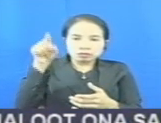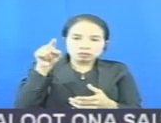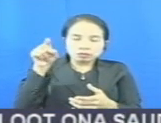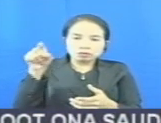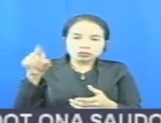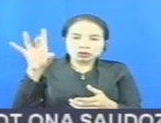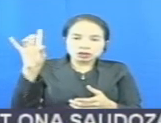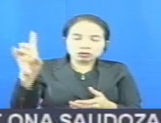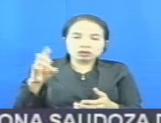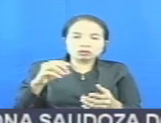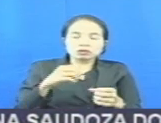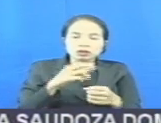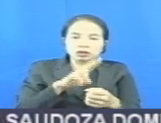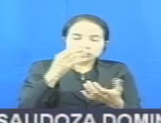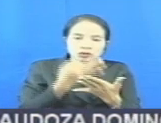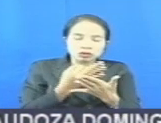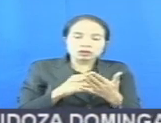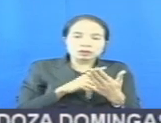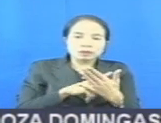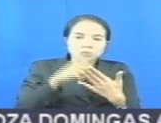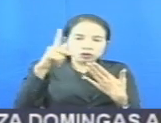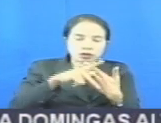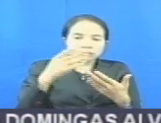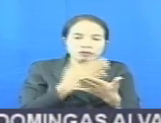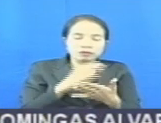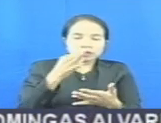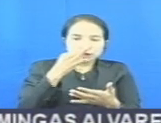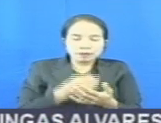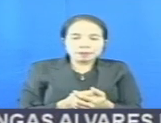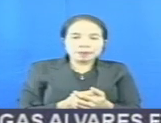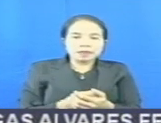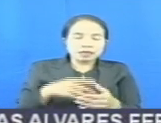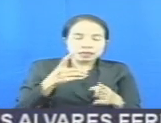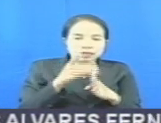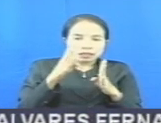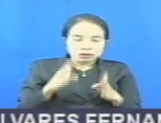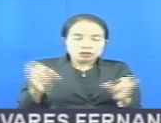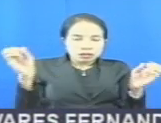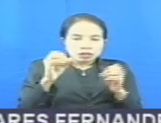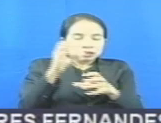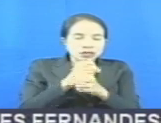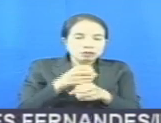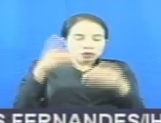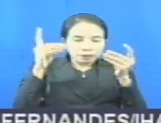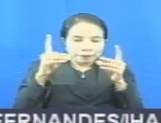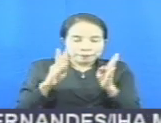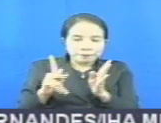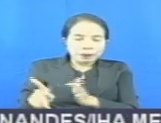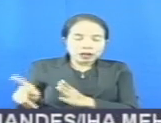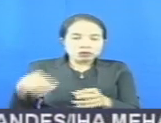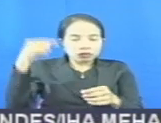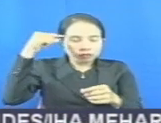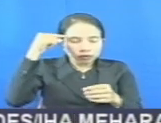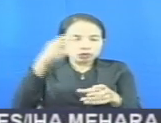Cesta Básica. Diretor Executivo Fontil Daniel Santos lamenta o plano governo Nian, Rodi Fote Ossam por